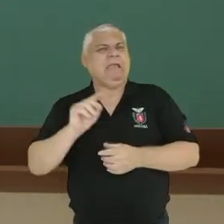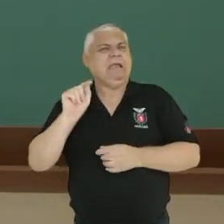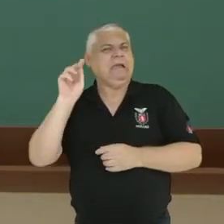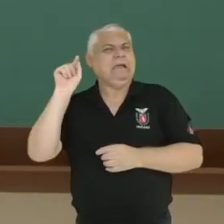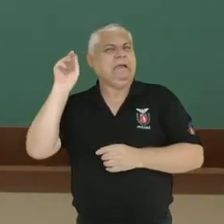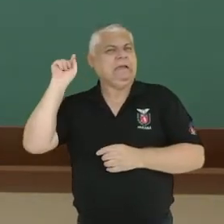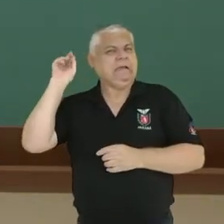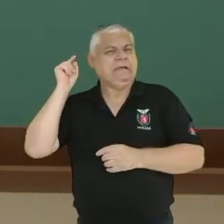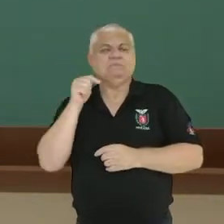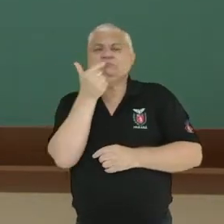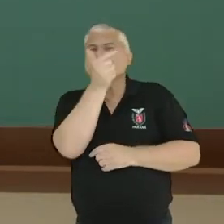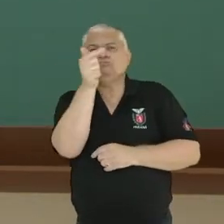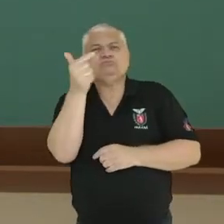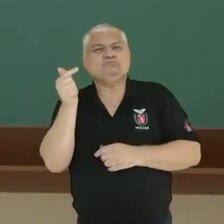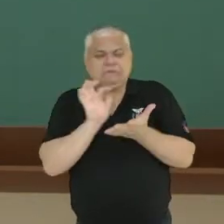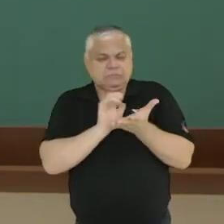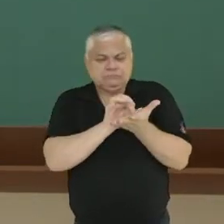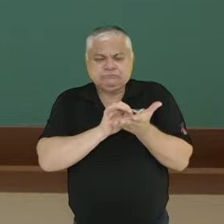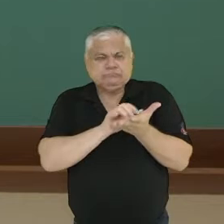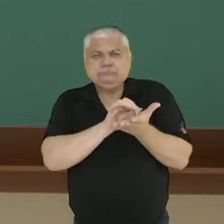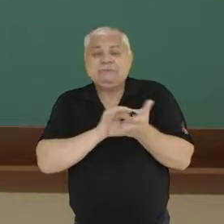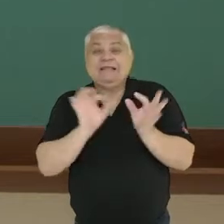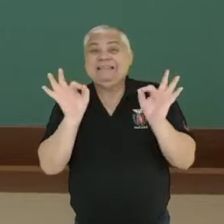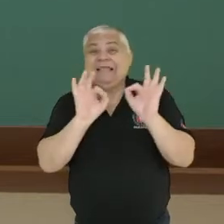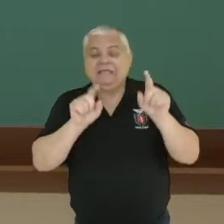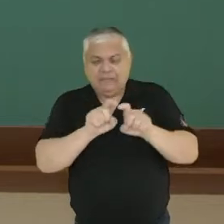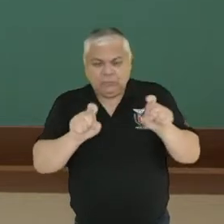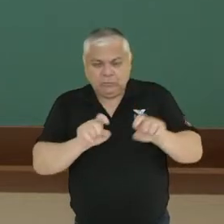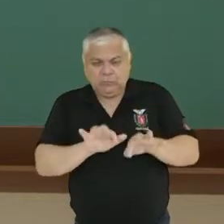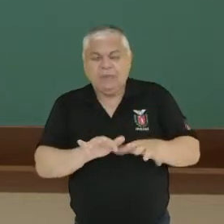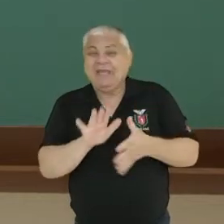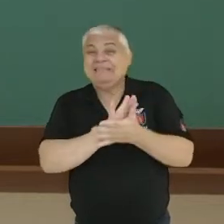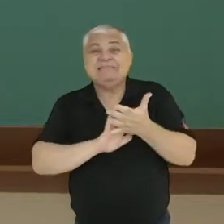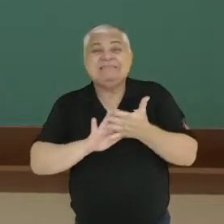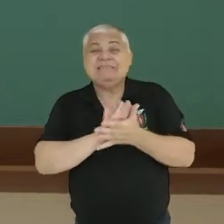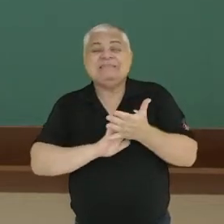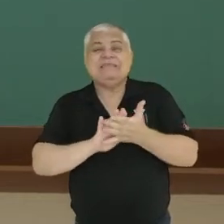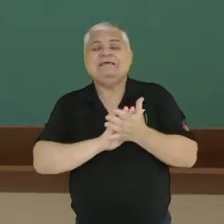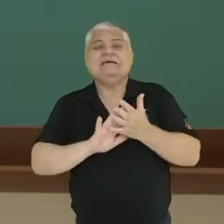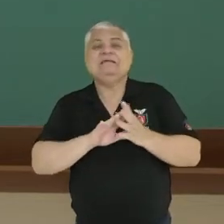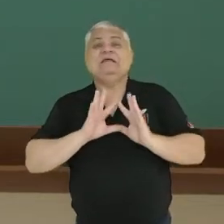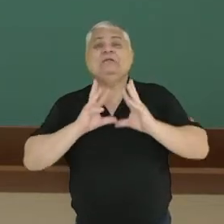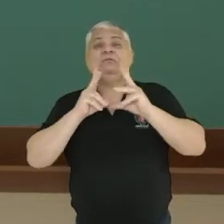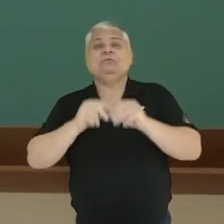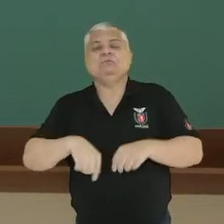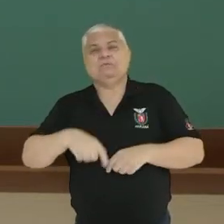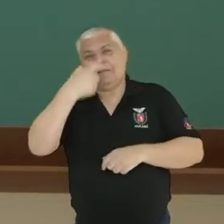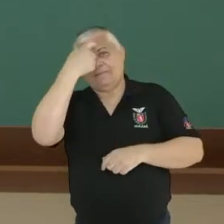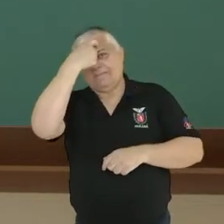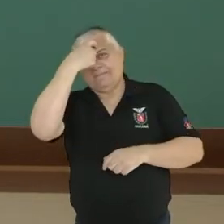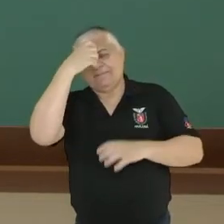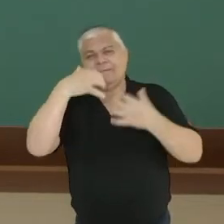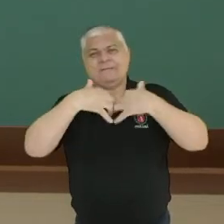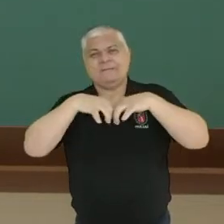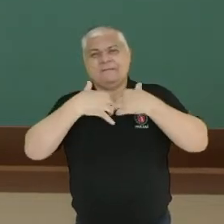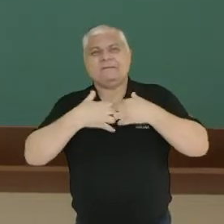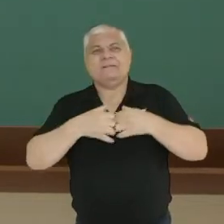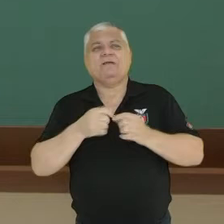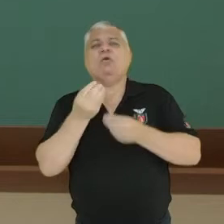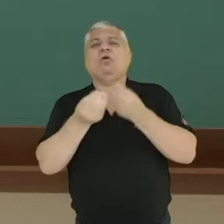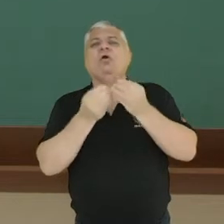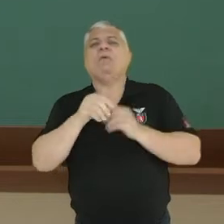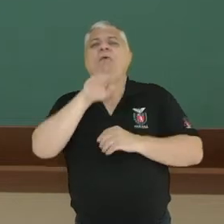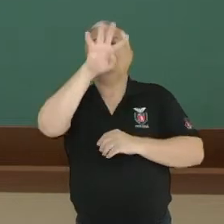Antigamente, quando não existia calculadora, computador, que fazem hoje praticamente todos os cálculos, essas tabelas de